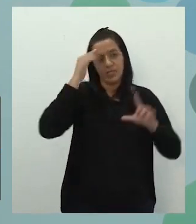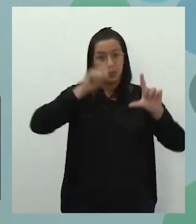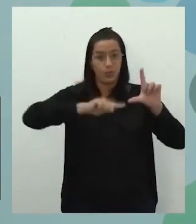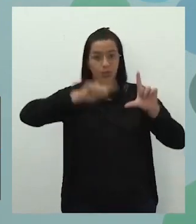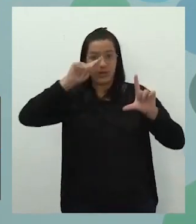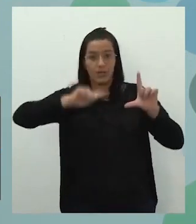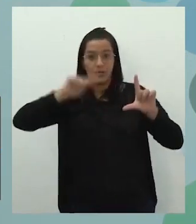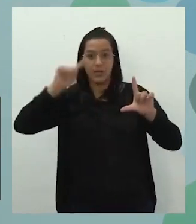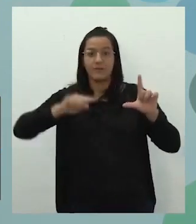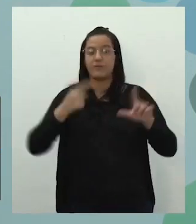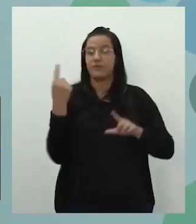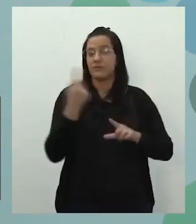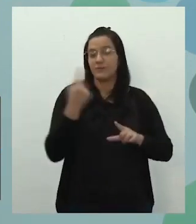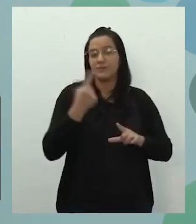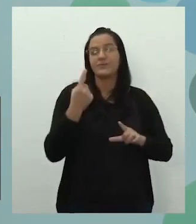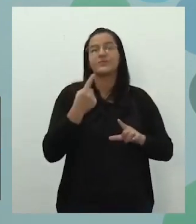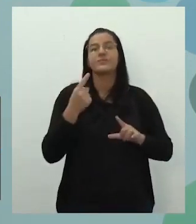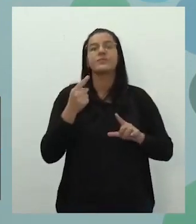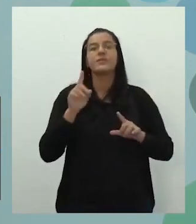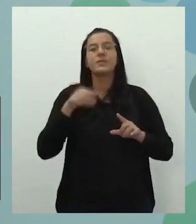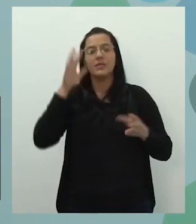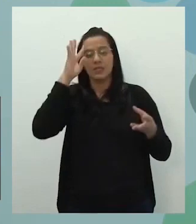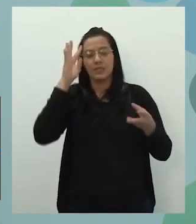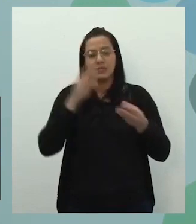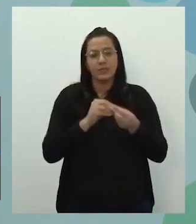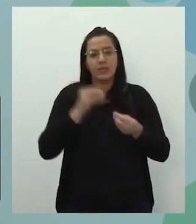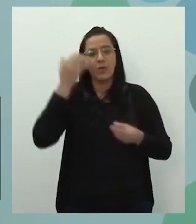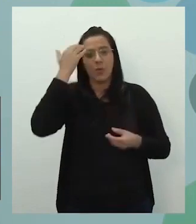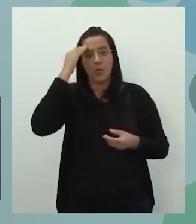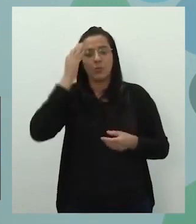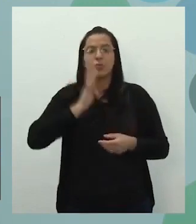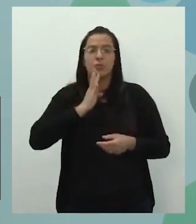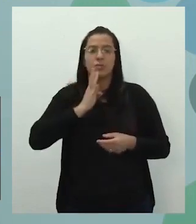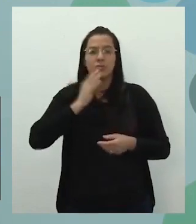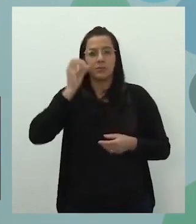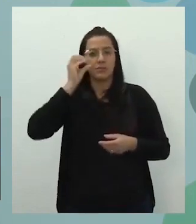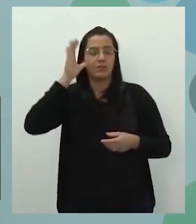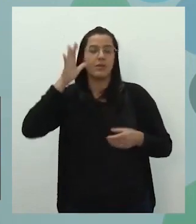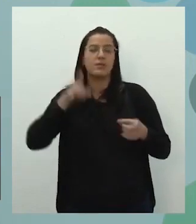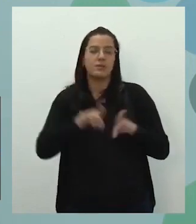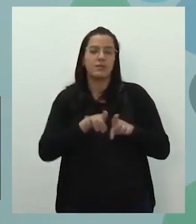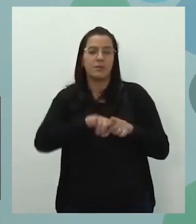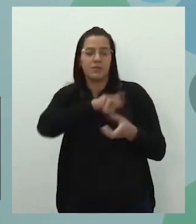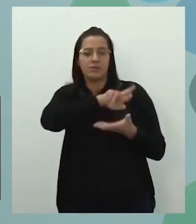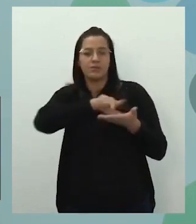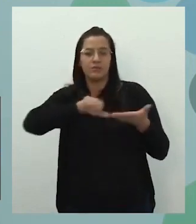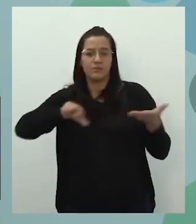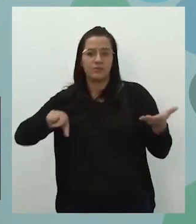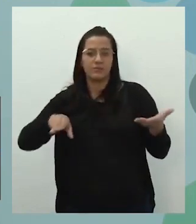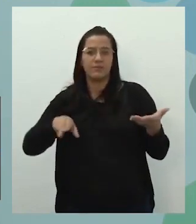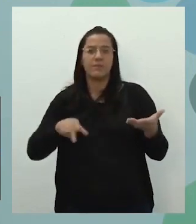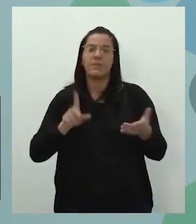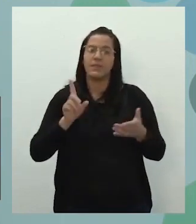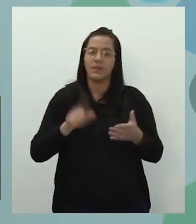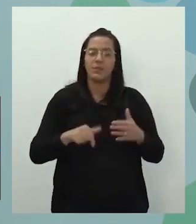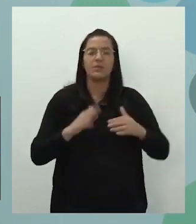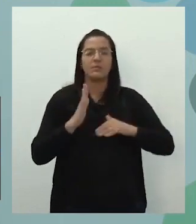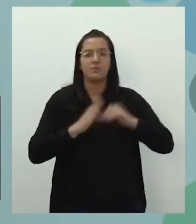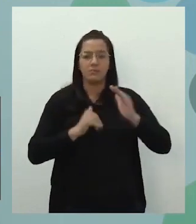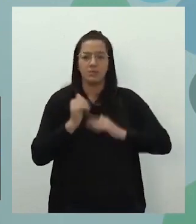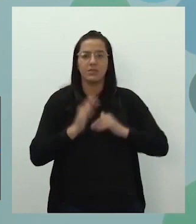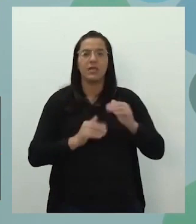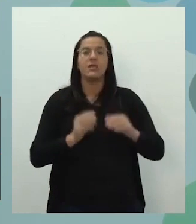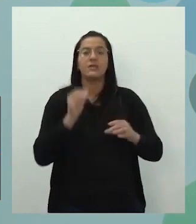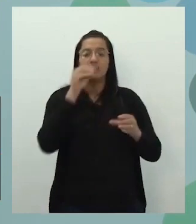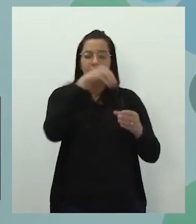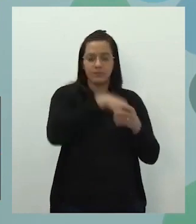primeiro grau, sabendo caracterizar o crescimento, o decrescimento e a taxa de variação. Então, essa habilidade fez parte do segundo bimestre.